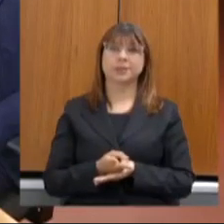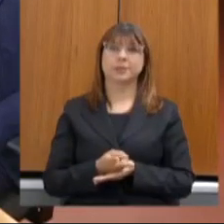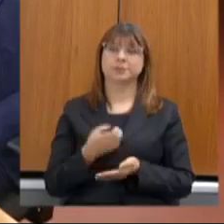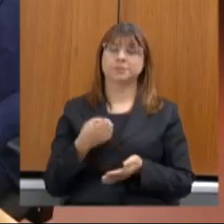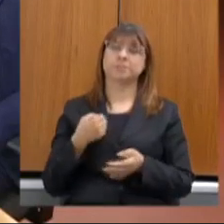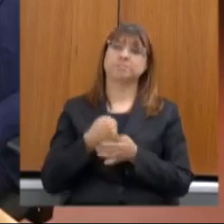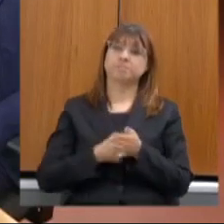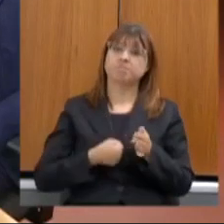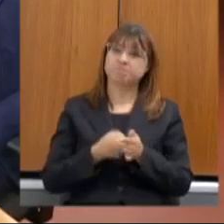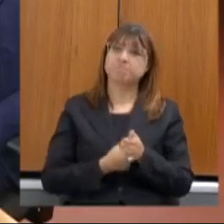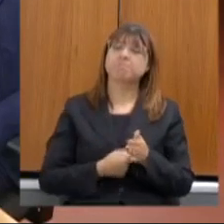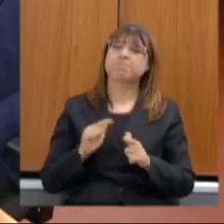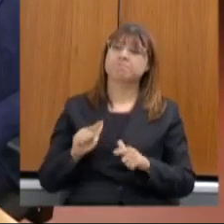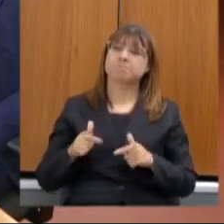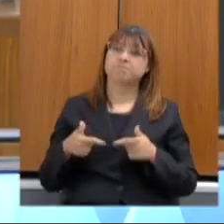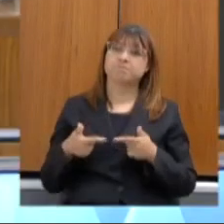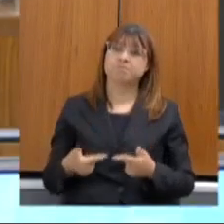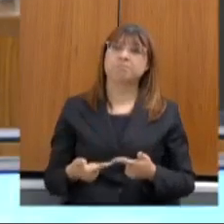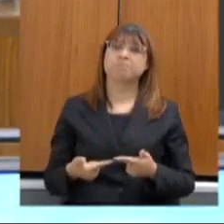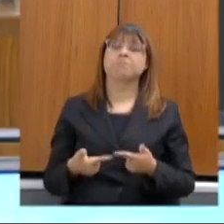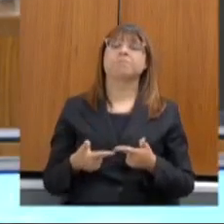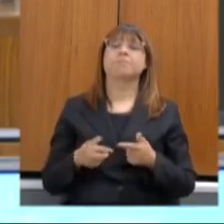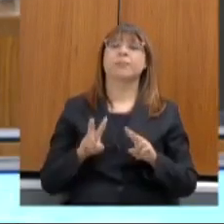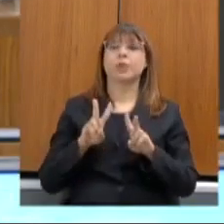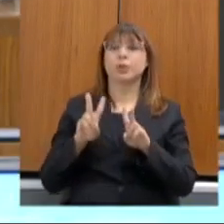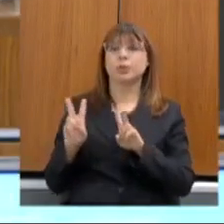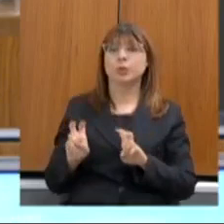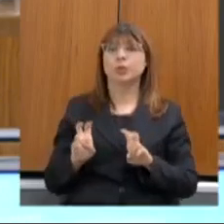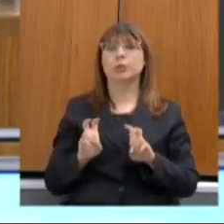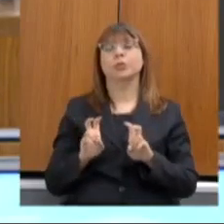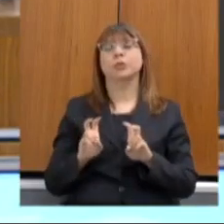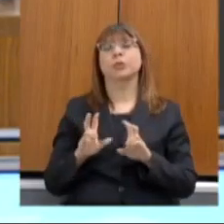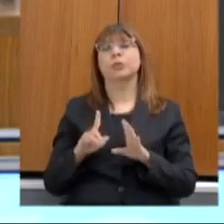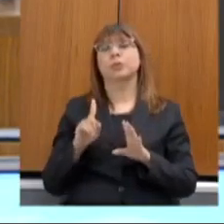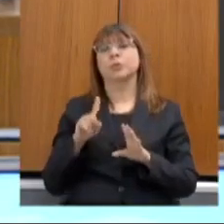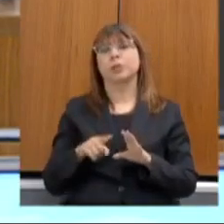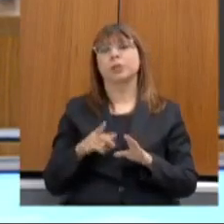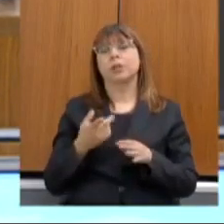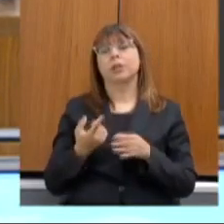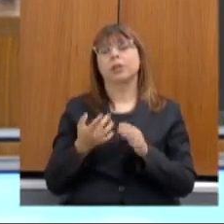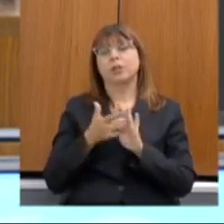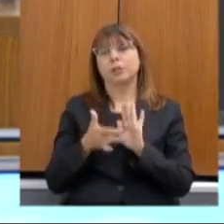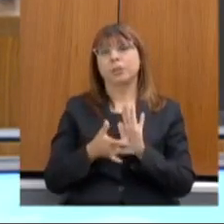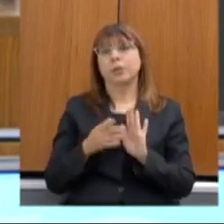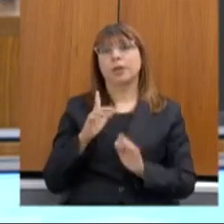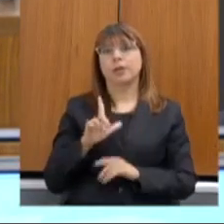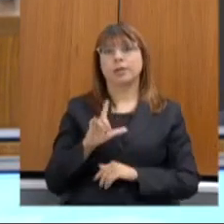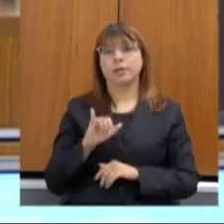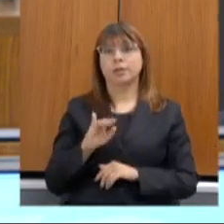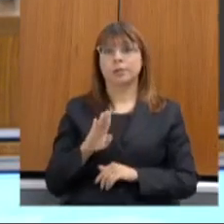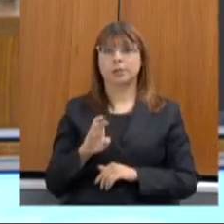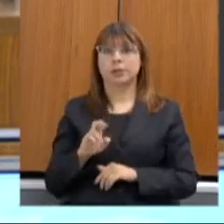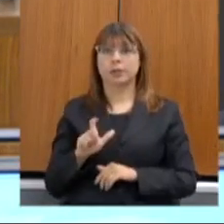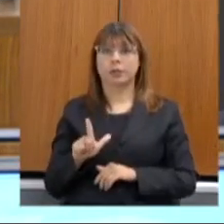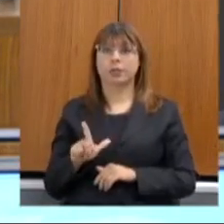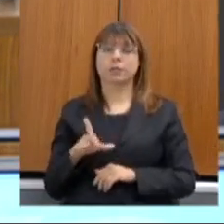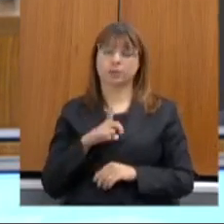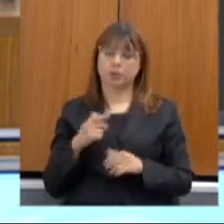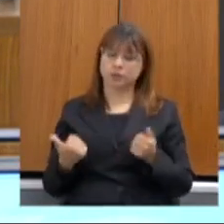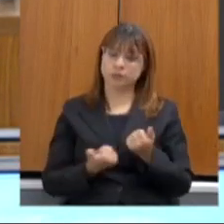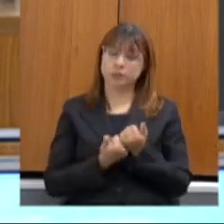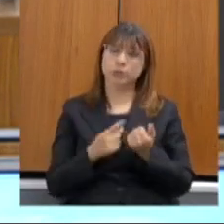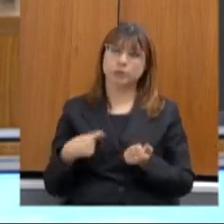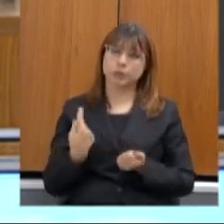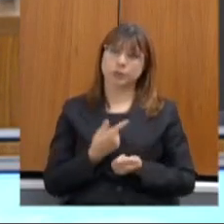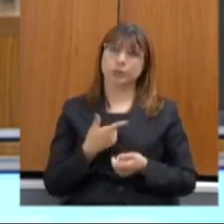batalhador aí das pautas liberais também na entendido todo o apoio aí a gente